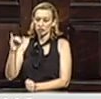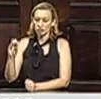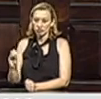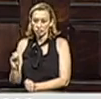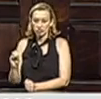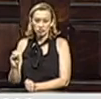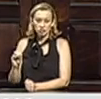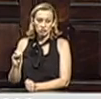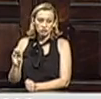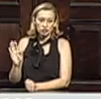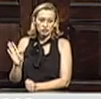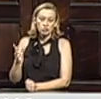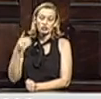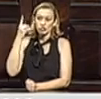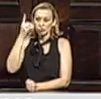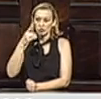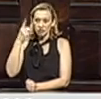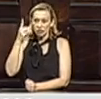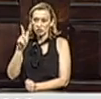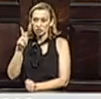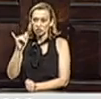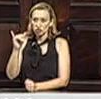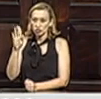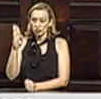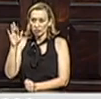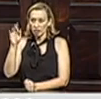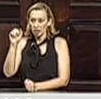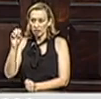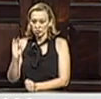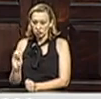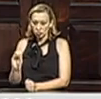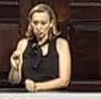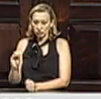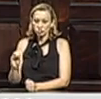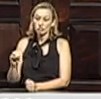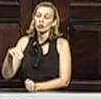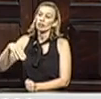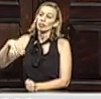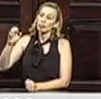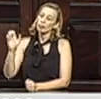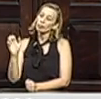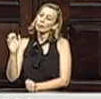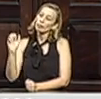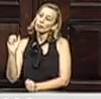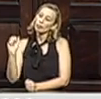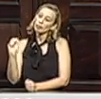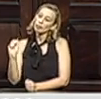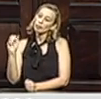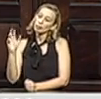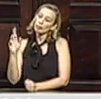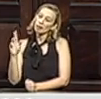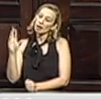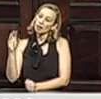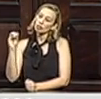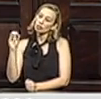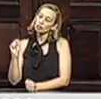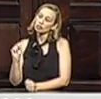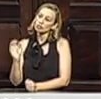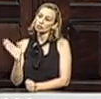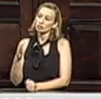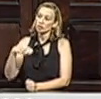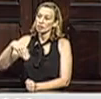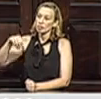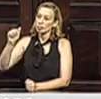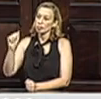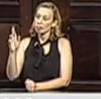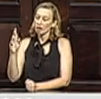Palmares, Gustavo Tutuca, Iranildo Campos, João Peixoto, Marcos Abraão, Marcos Miller, Marcos Vinícius,